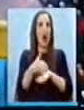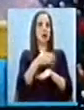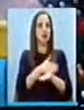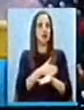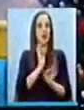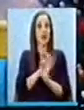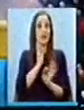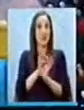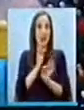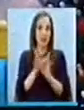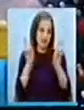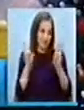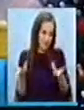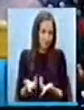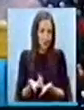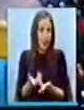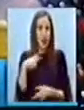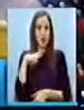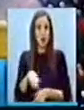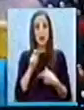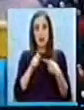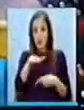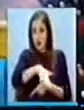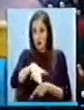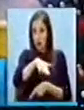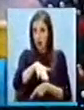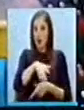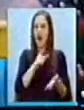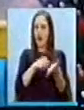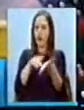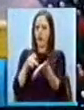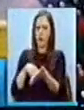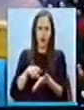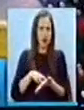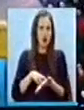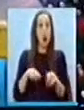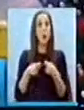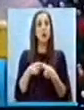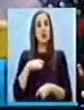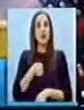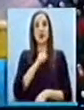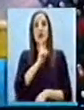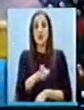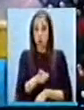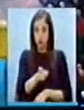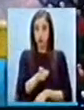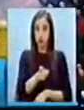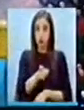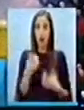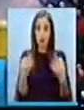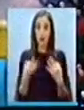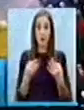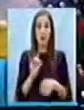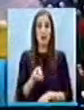foguetes, diremos. Que em Portugal, muito concretamente, há muito para fazer e os verdes alertam para o facto que